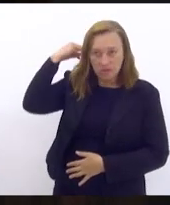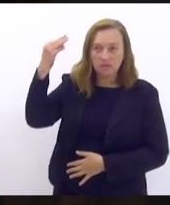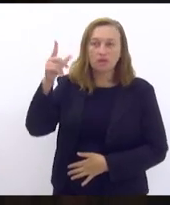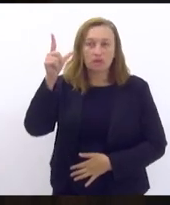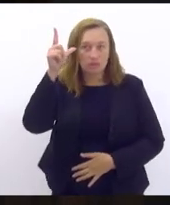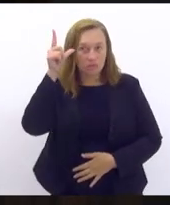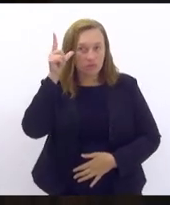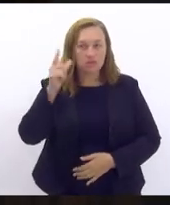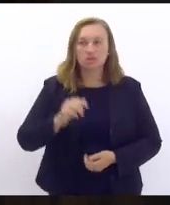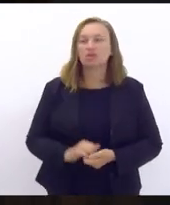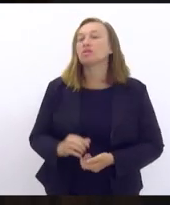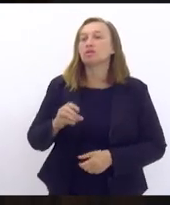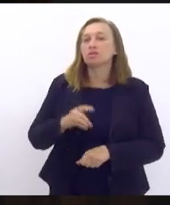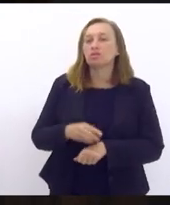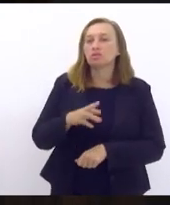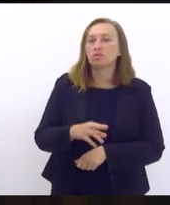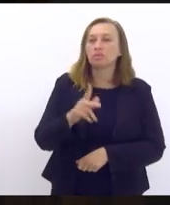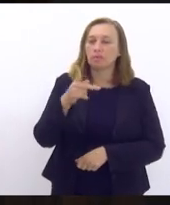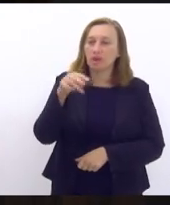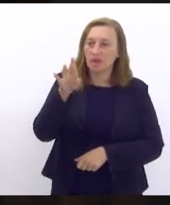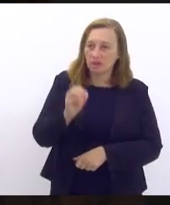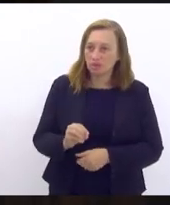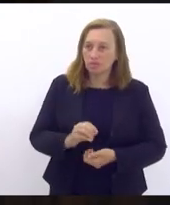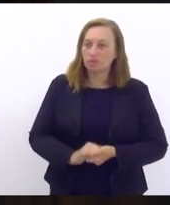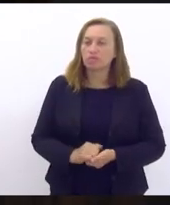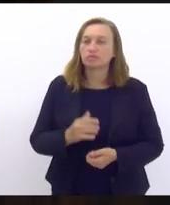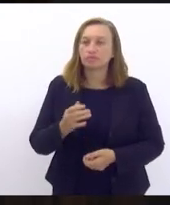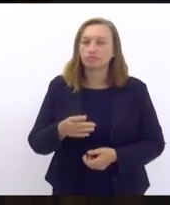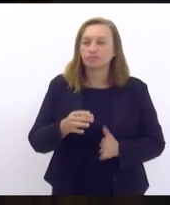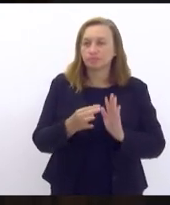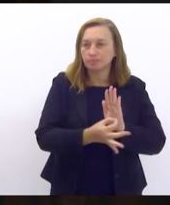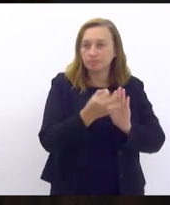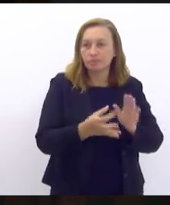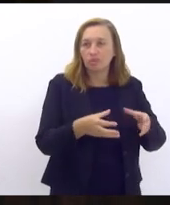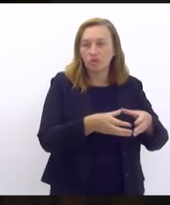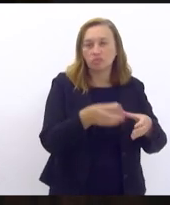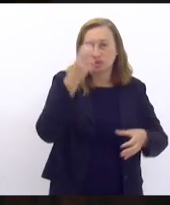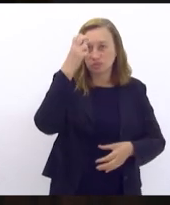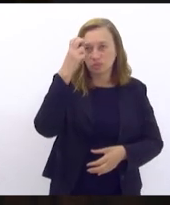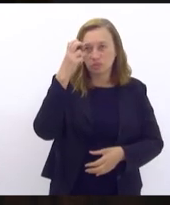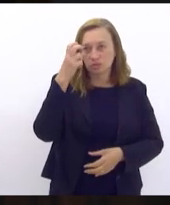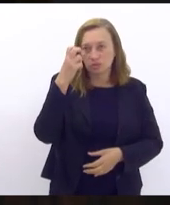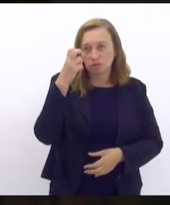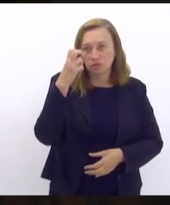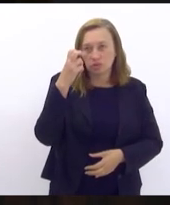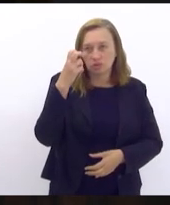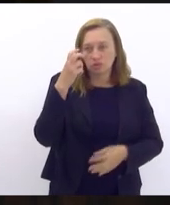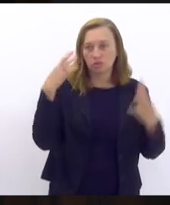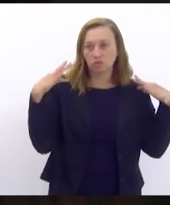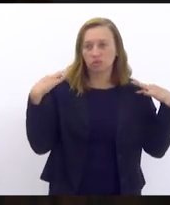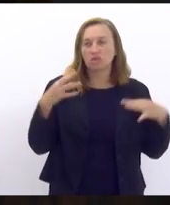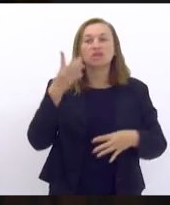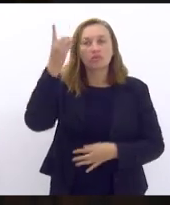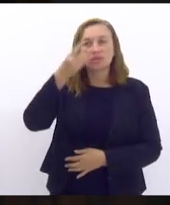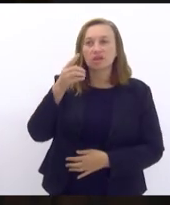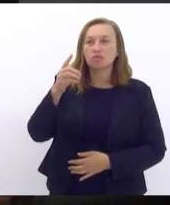e doutor Pedro Ricardo. Para emitir parecer pela Comissão de Turismo, deputado Júlio